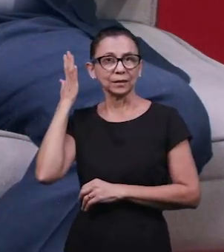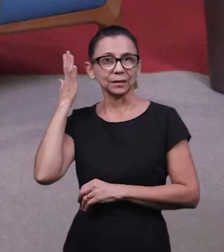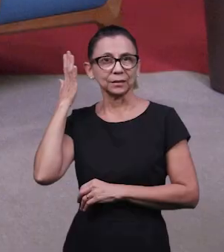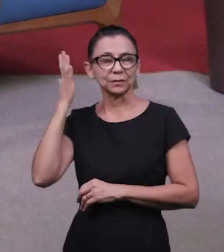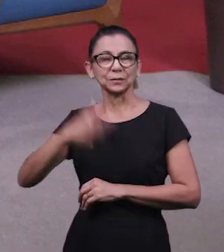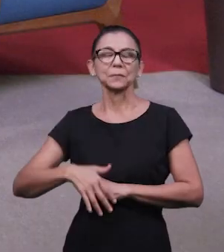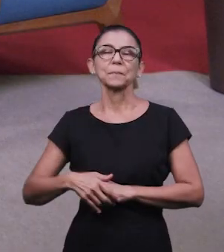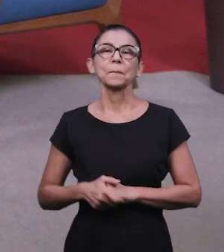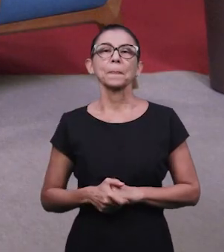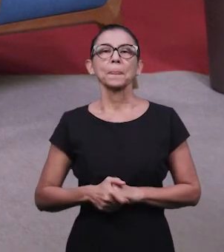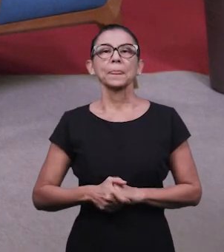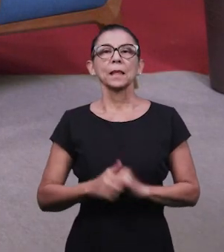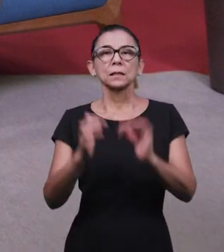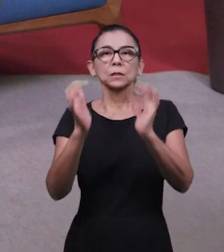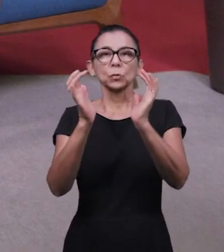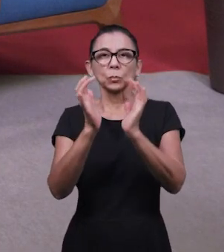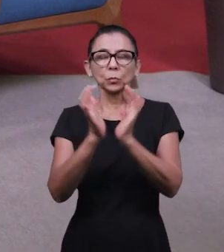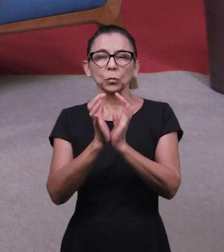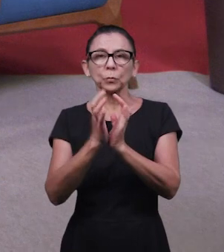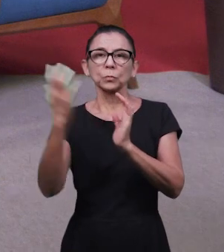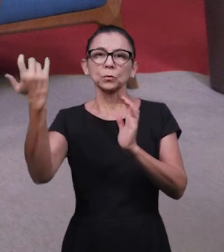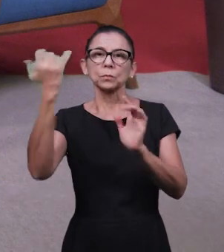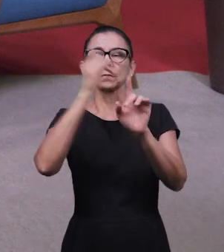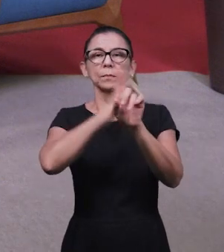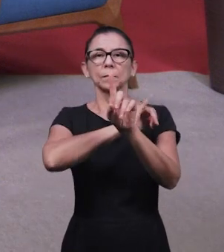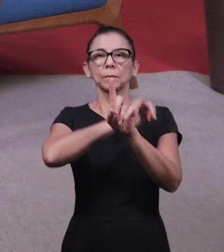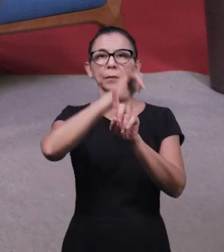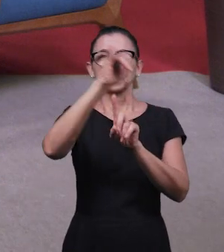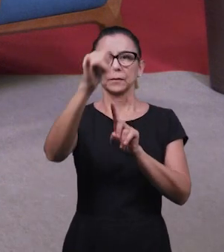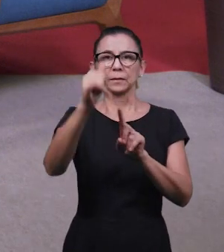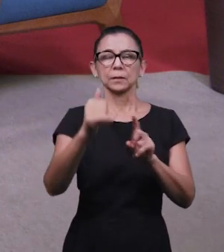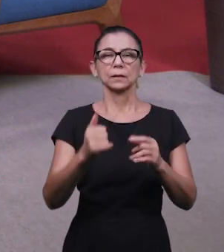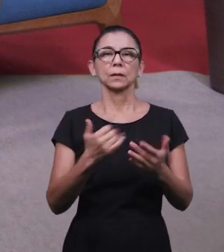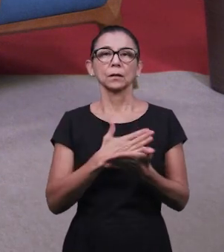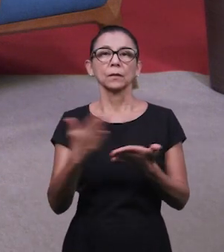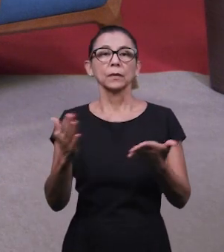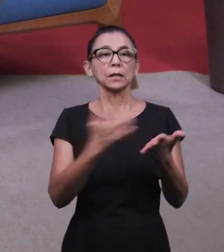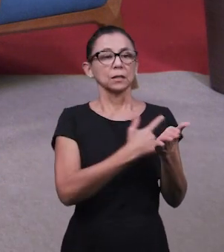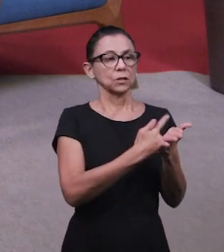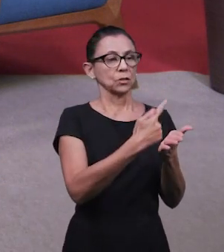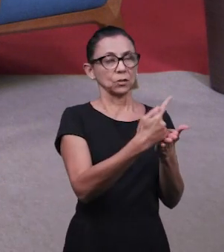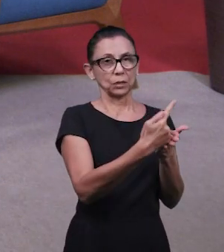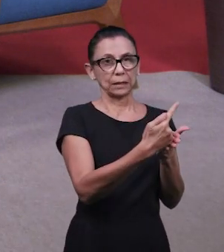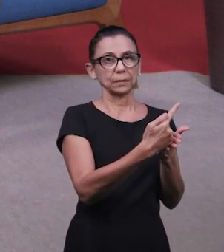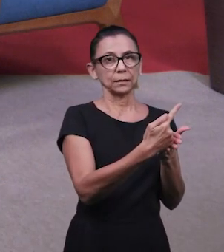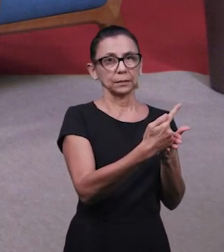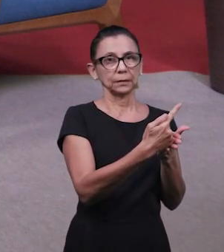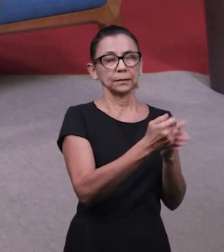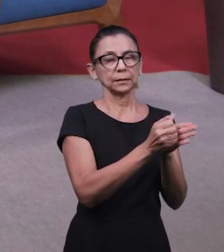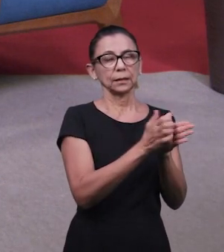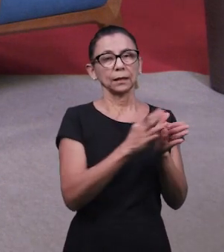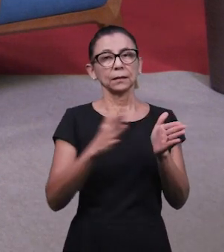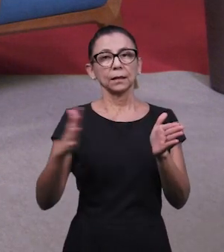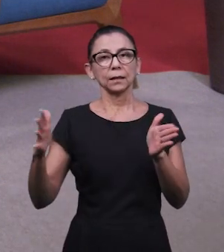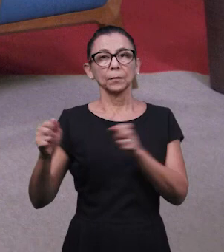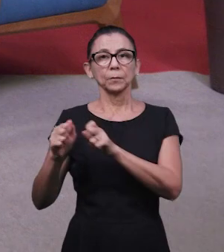Senhor Jesus, a salvação, tudo estava profetizado. No Novo Testamento, aí se